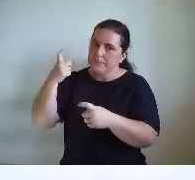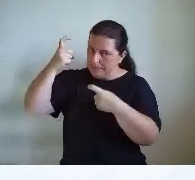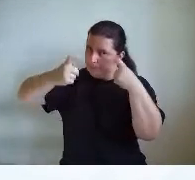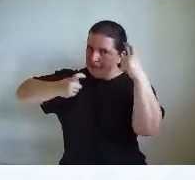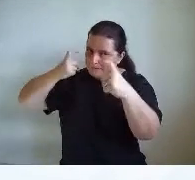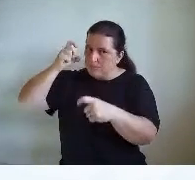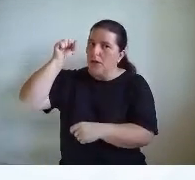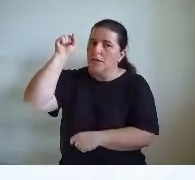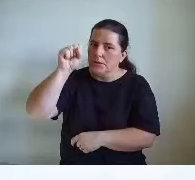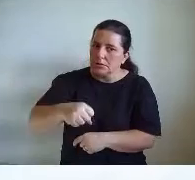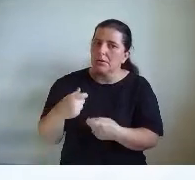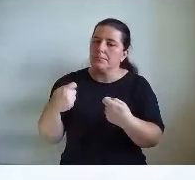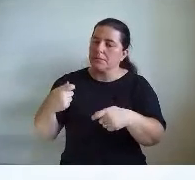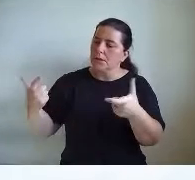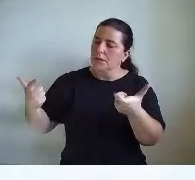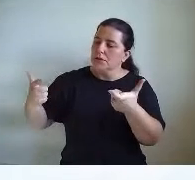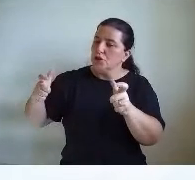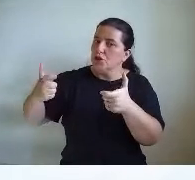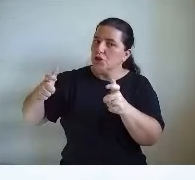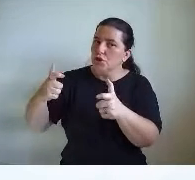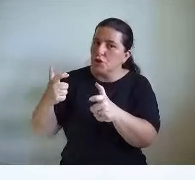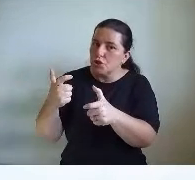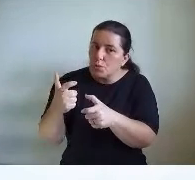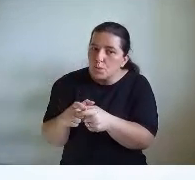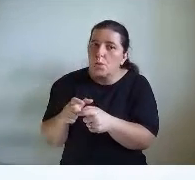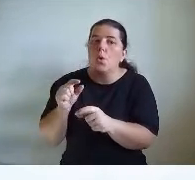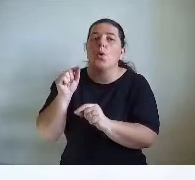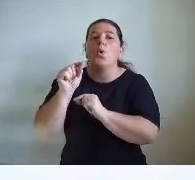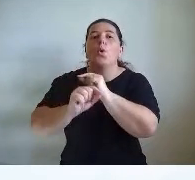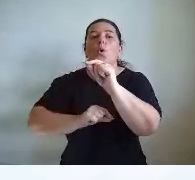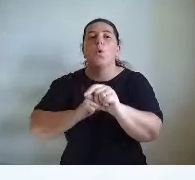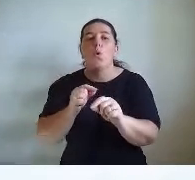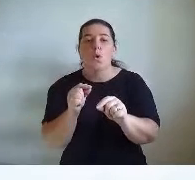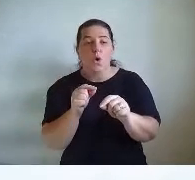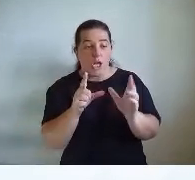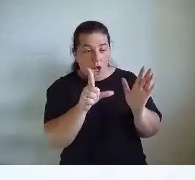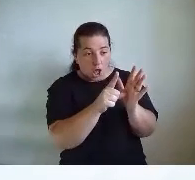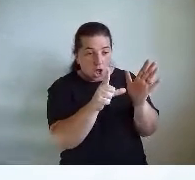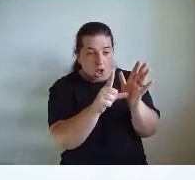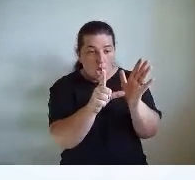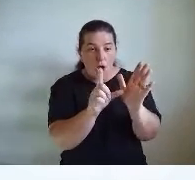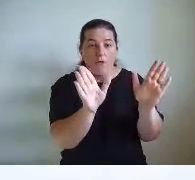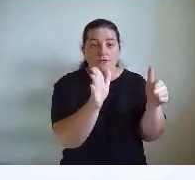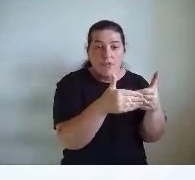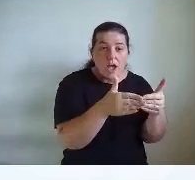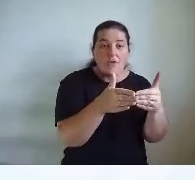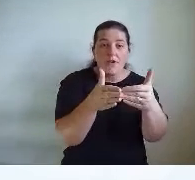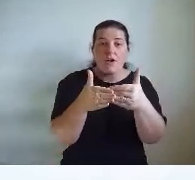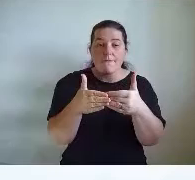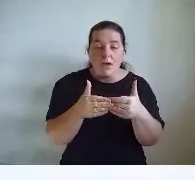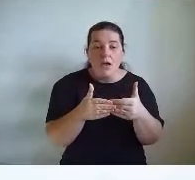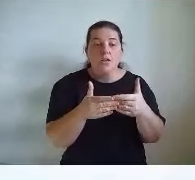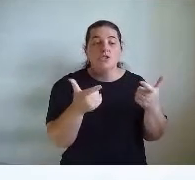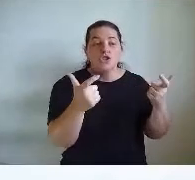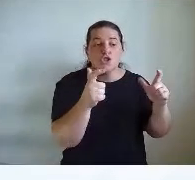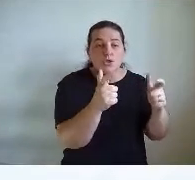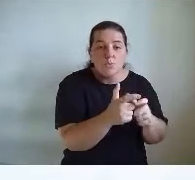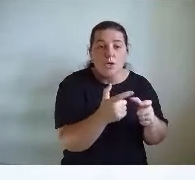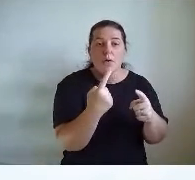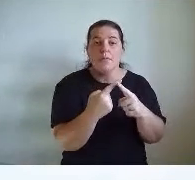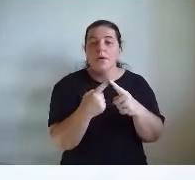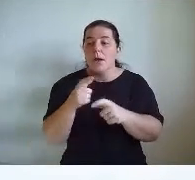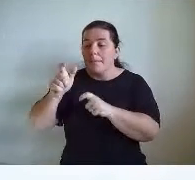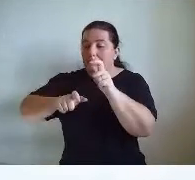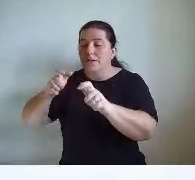devemos reduzir as atividades que precisam continuar em atividade para a gente diminuir o fluxo de pessoas usando o